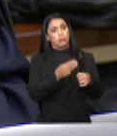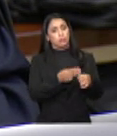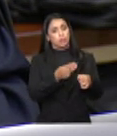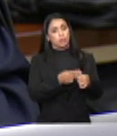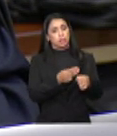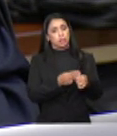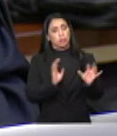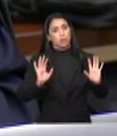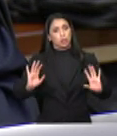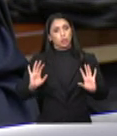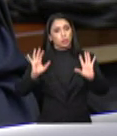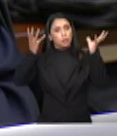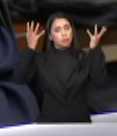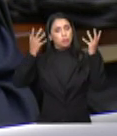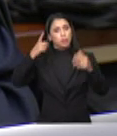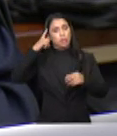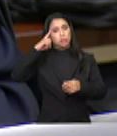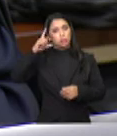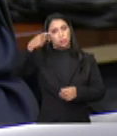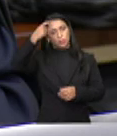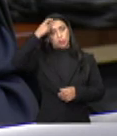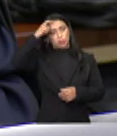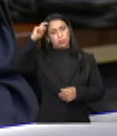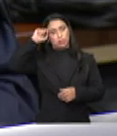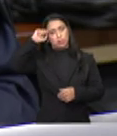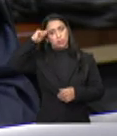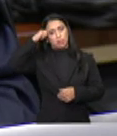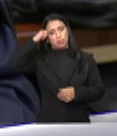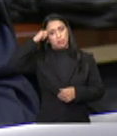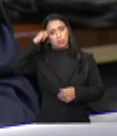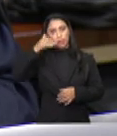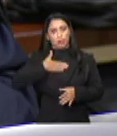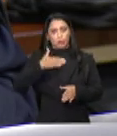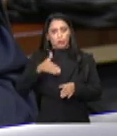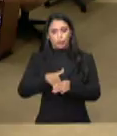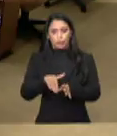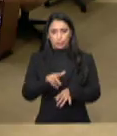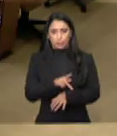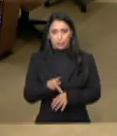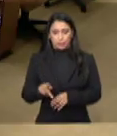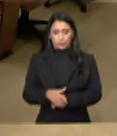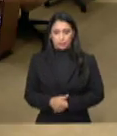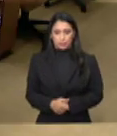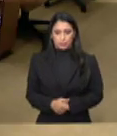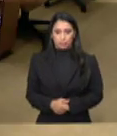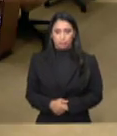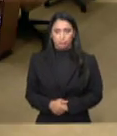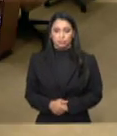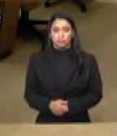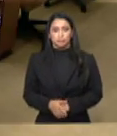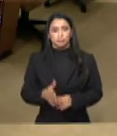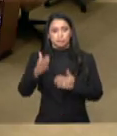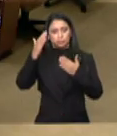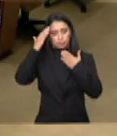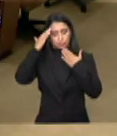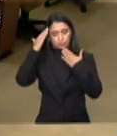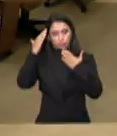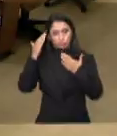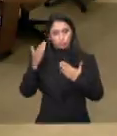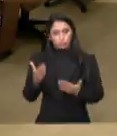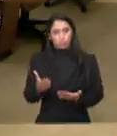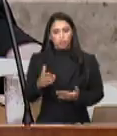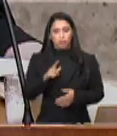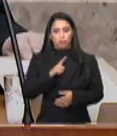para comemoração do Dia da Consciência Negra. É como voto, presidente. Agradeço ao ministro Luiz